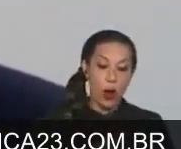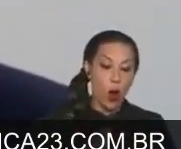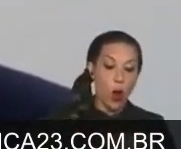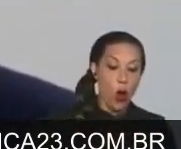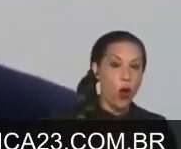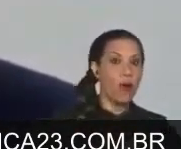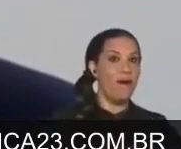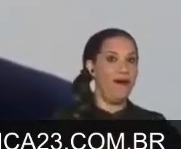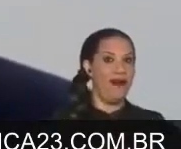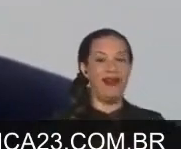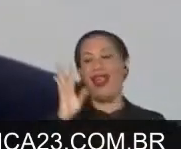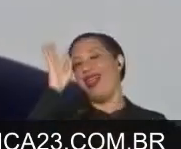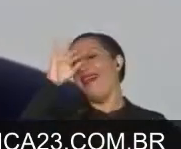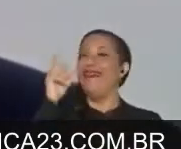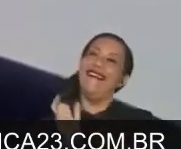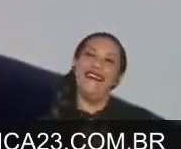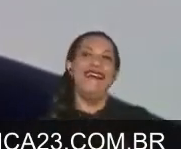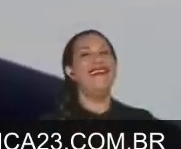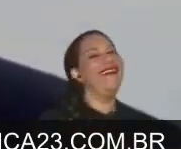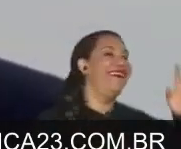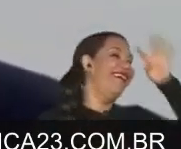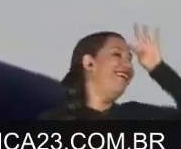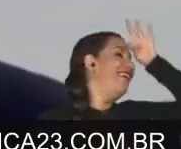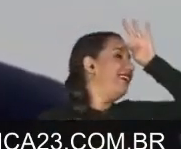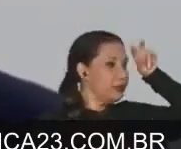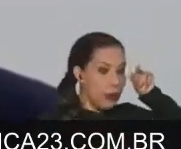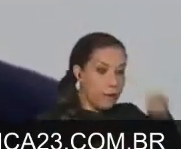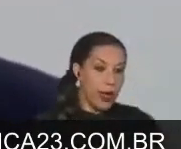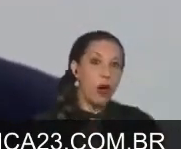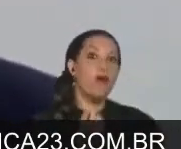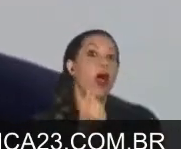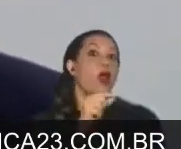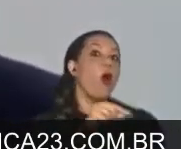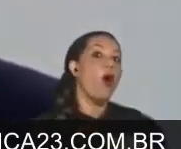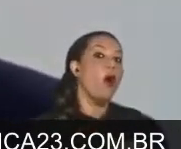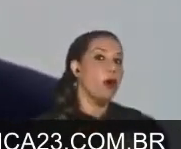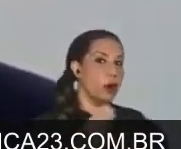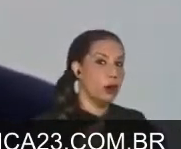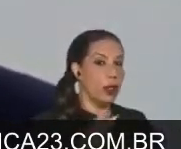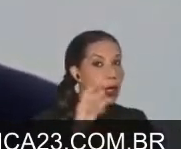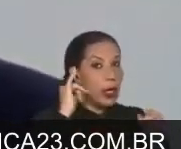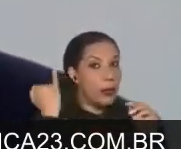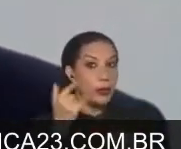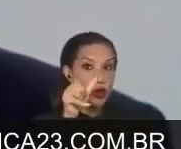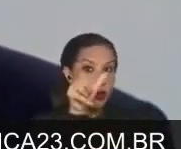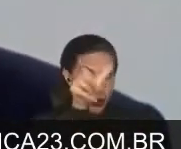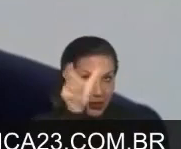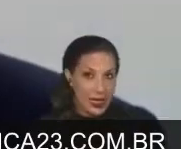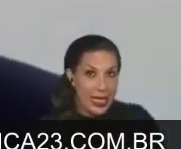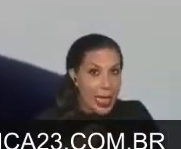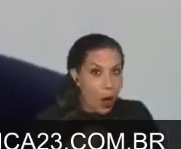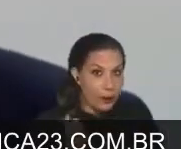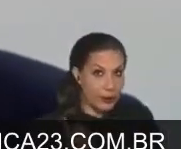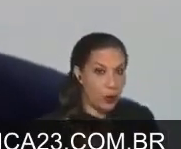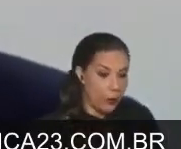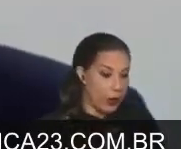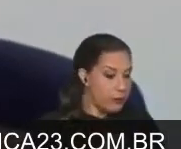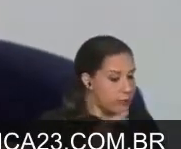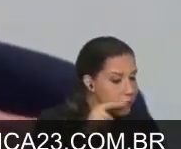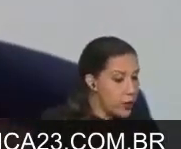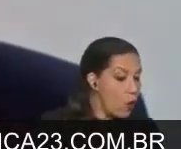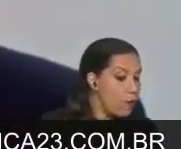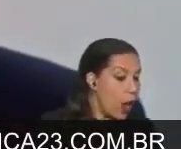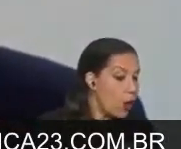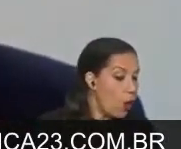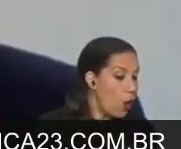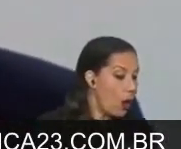que está sendo colocado para ele fazer a autenticação. É super importante que o consumidor, no momento da transação, verifique o valor